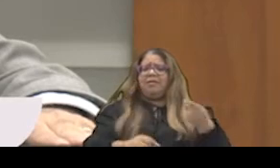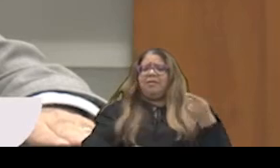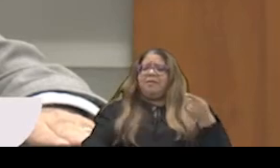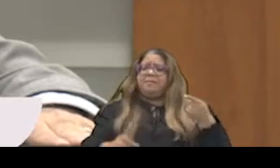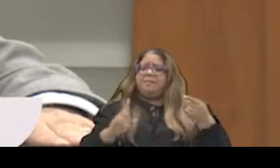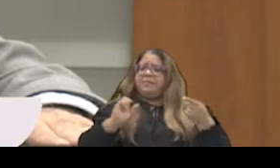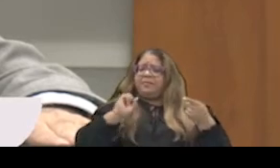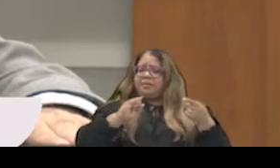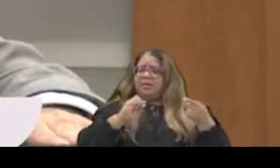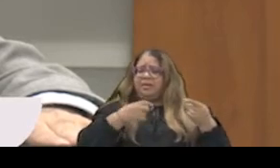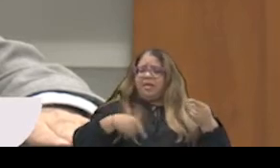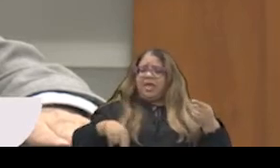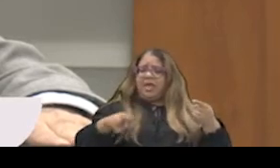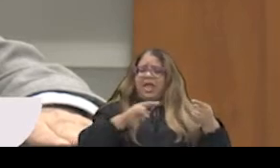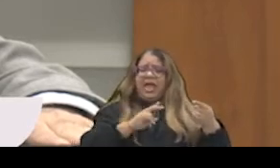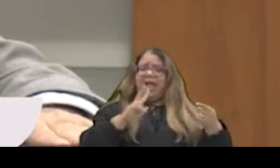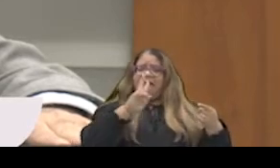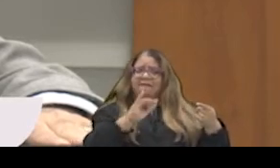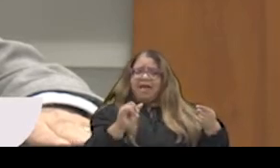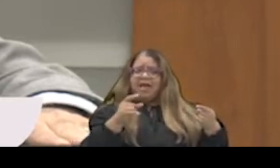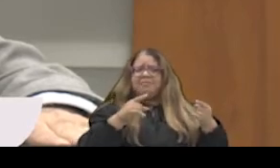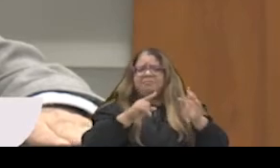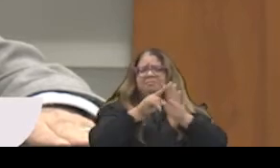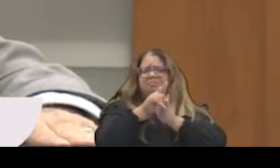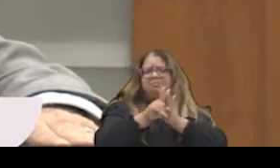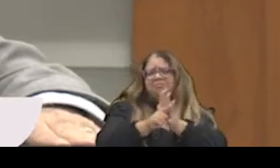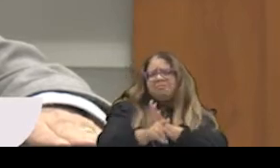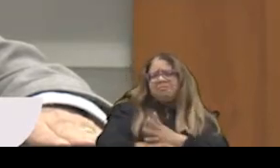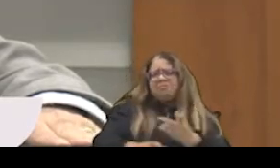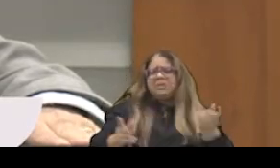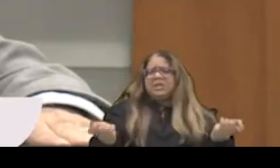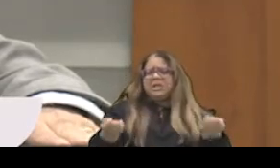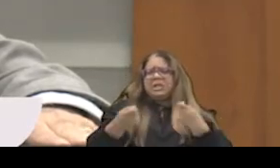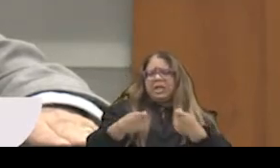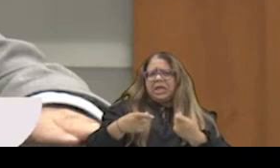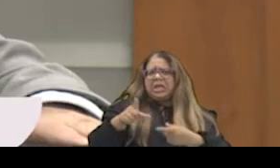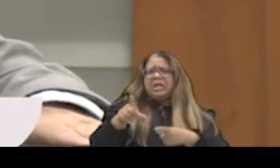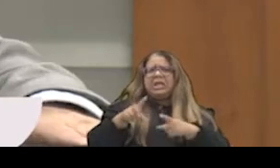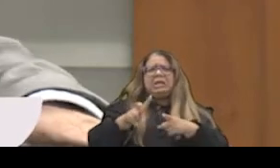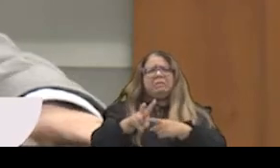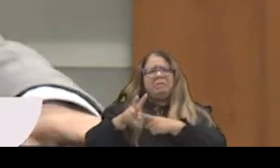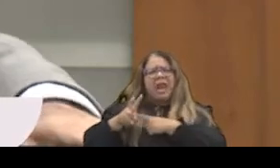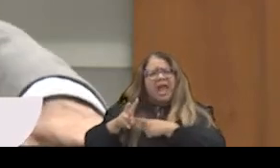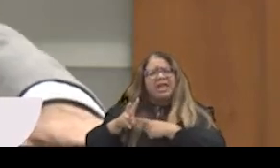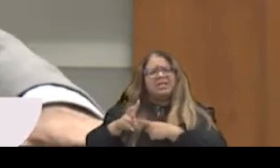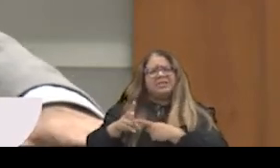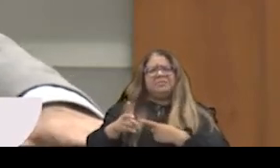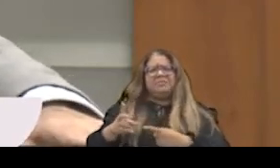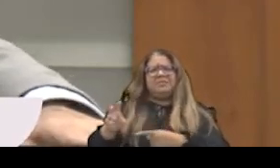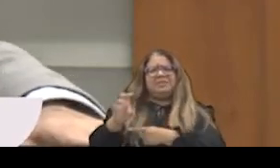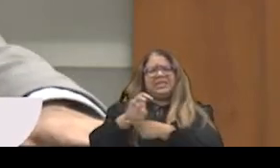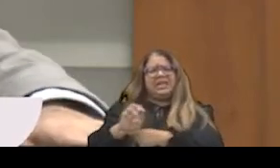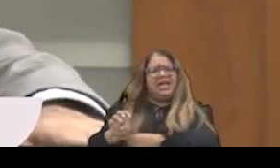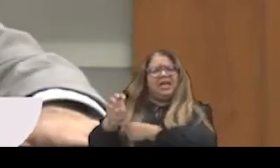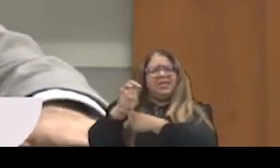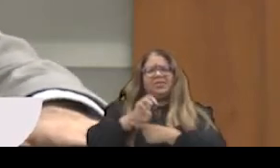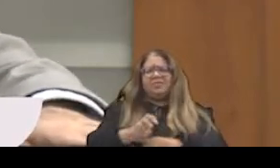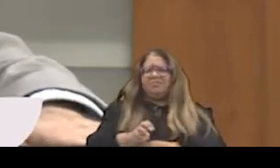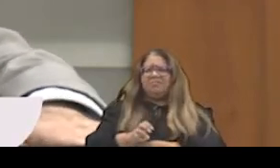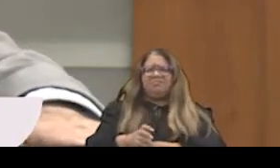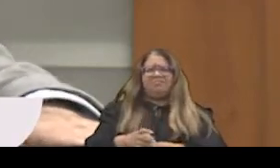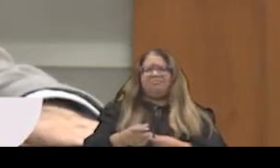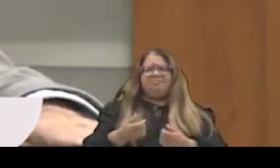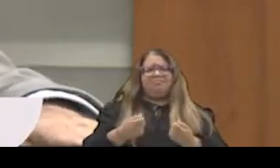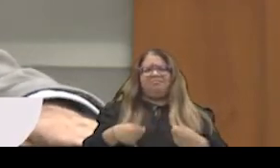Se nós formos analisar capacidade de endividamento do estado não haveria ópice